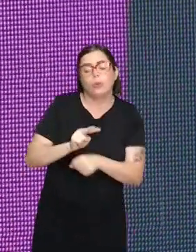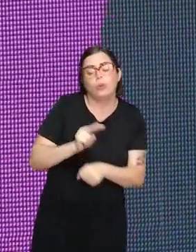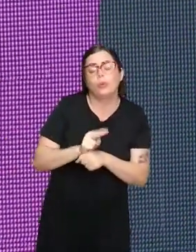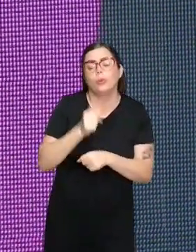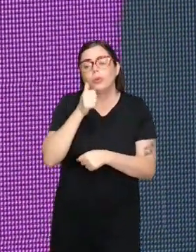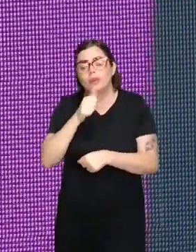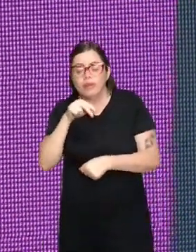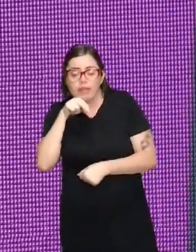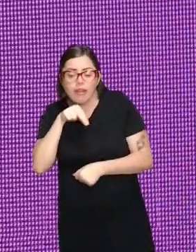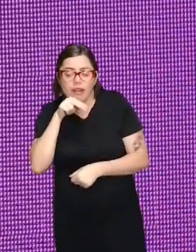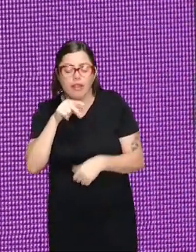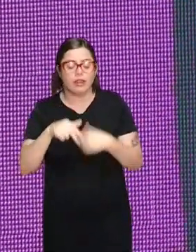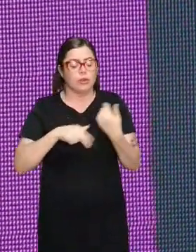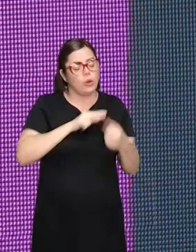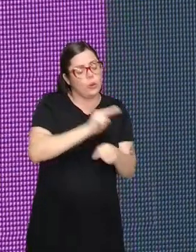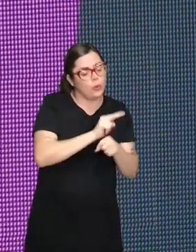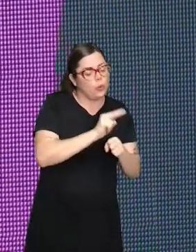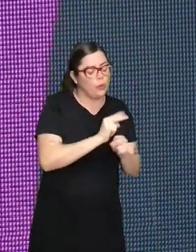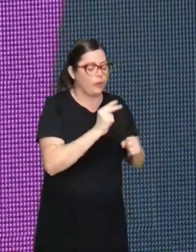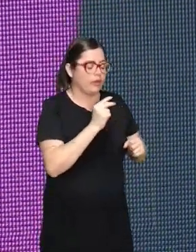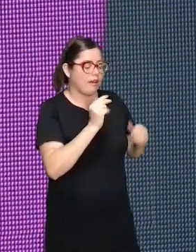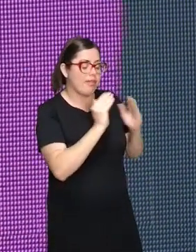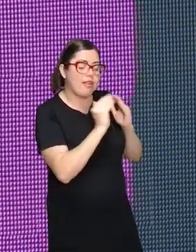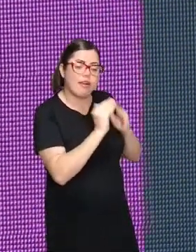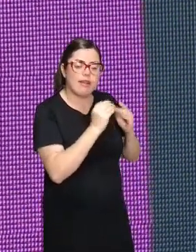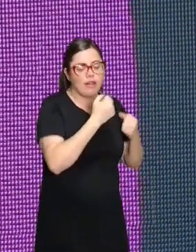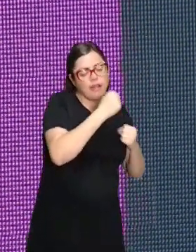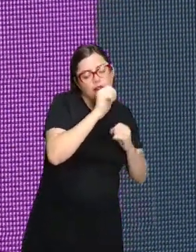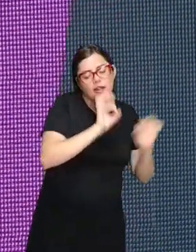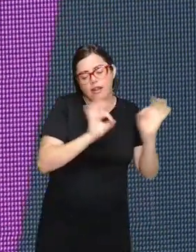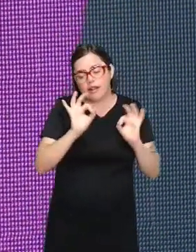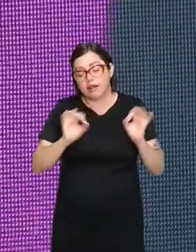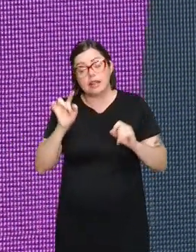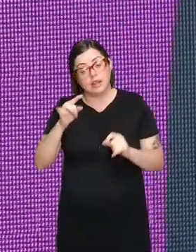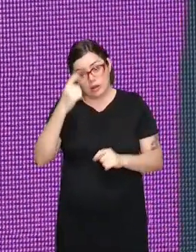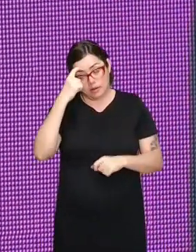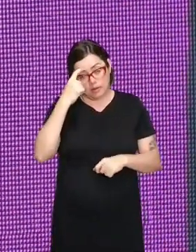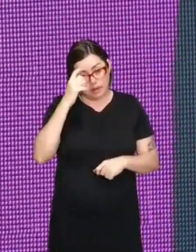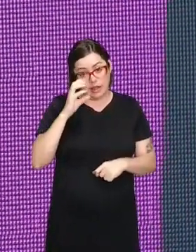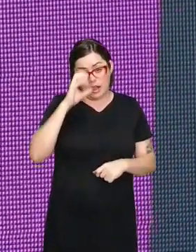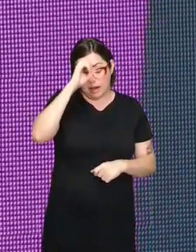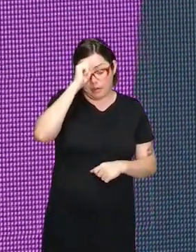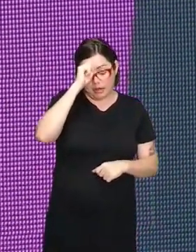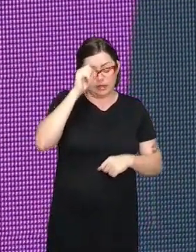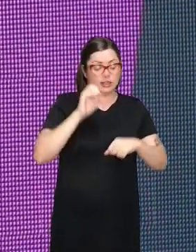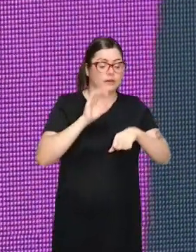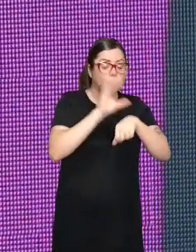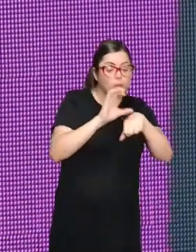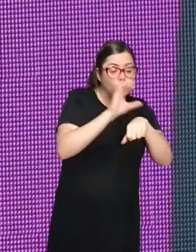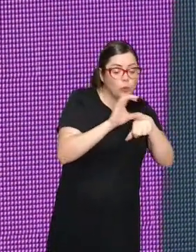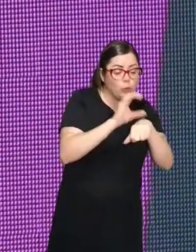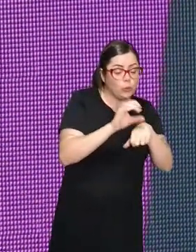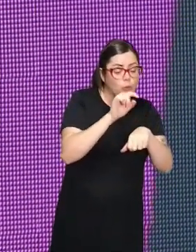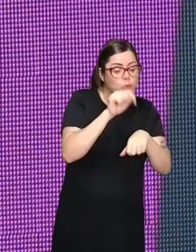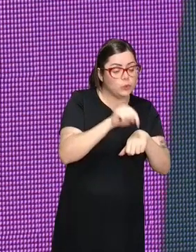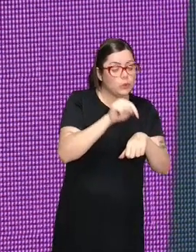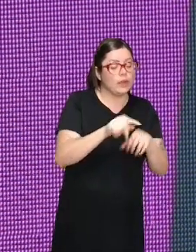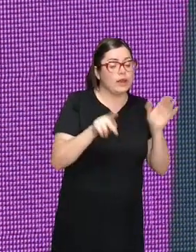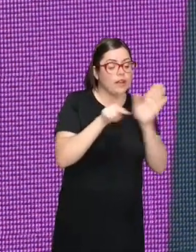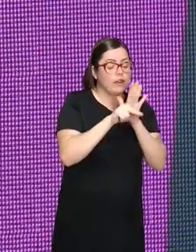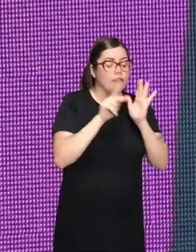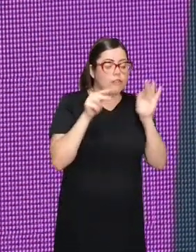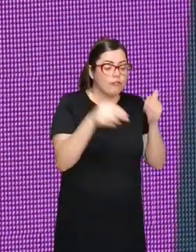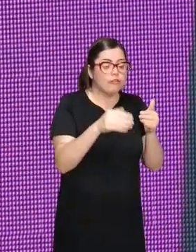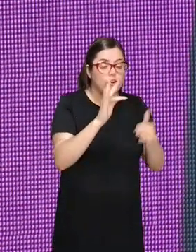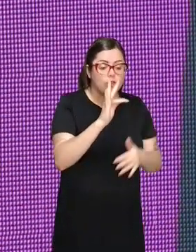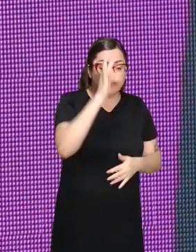trabalhos domésticos. Enfim, entender que aquele curso que elas vão estar fazendo através do Aprenda com uma Avó pode gerar renda para elas no futuro. Então,